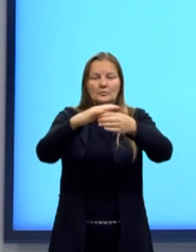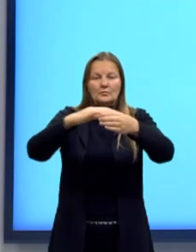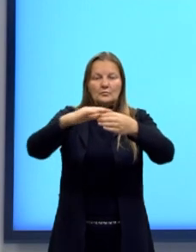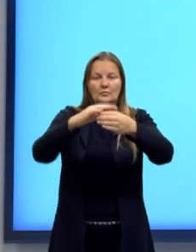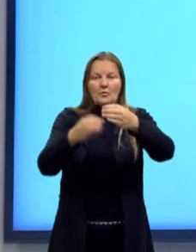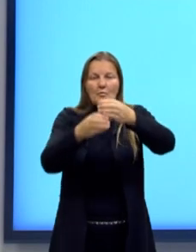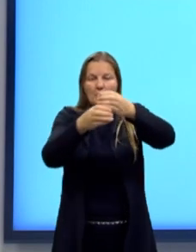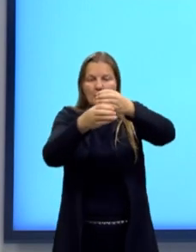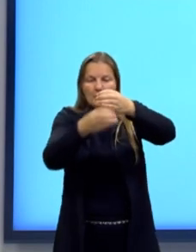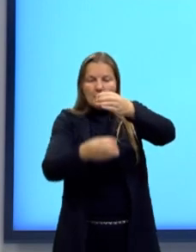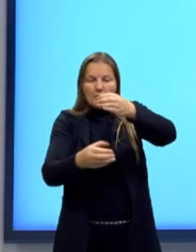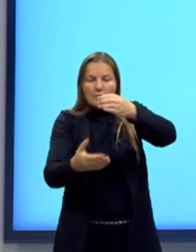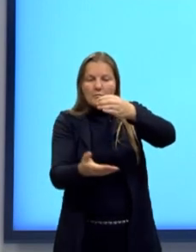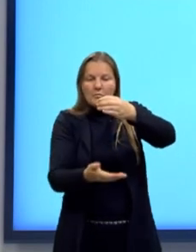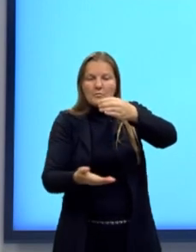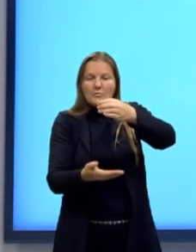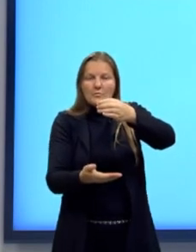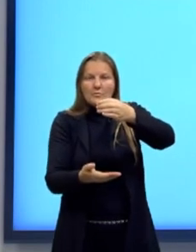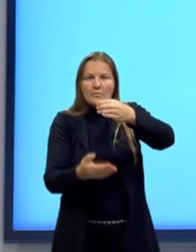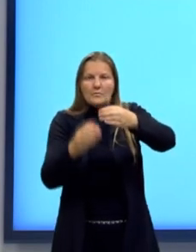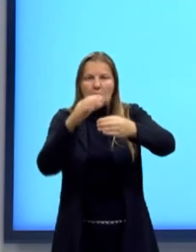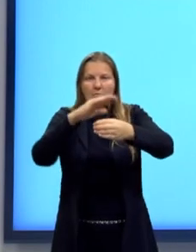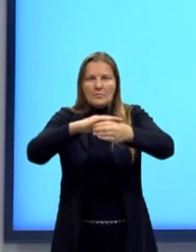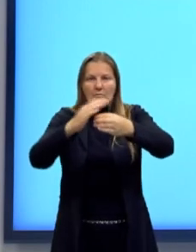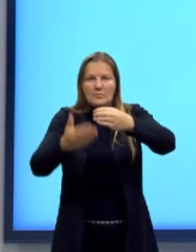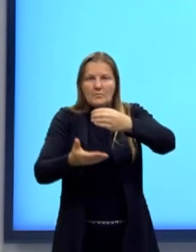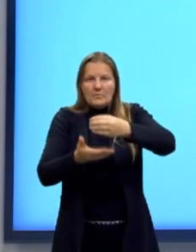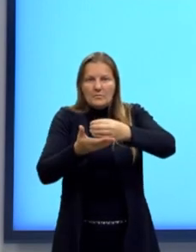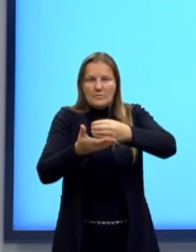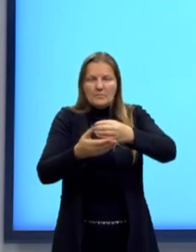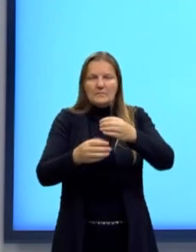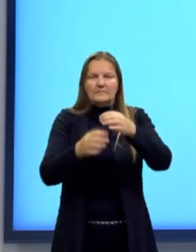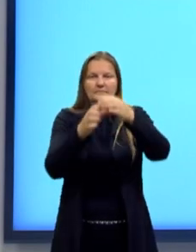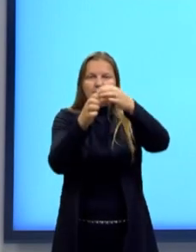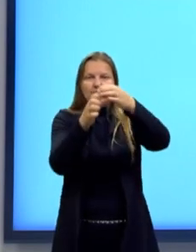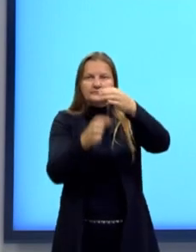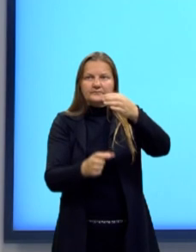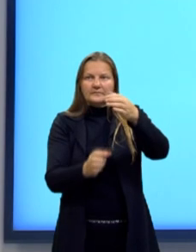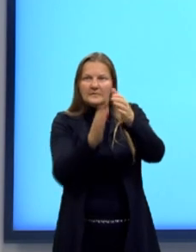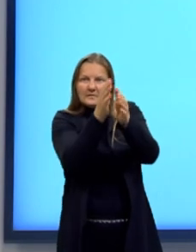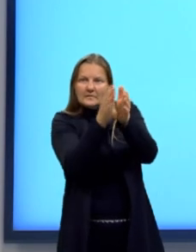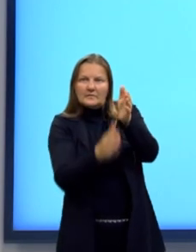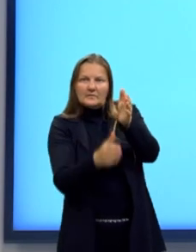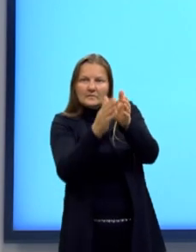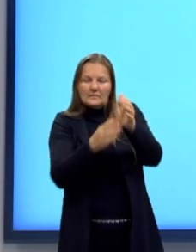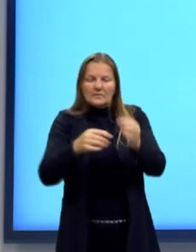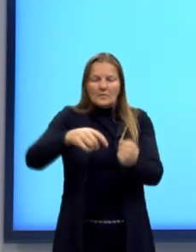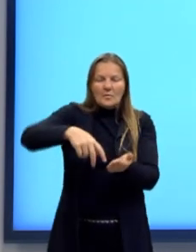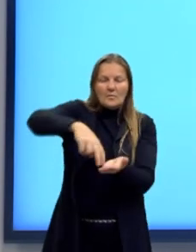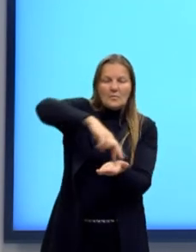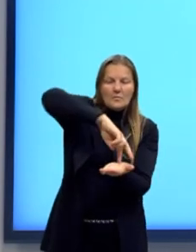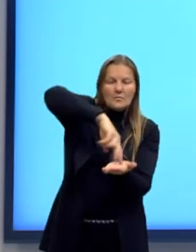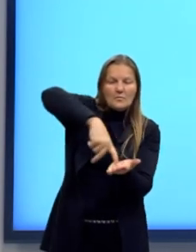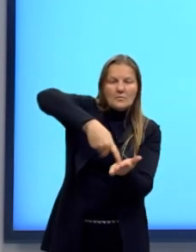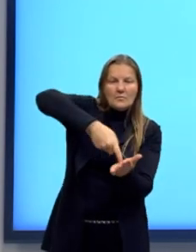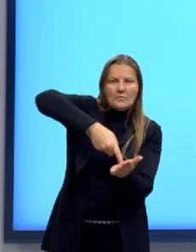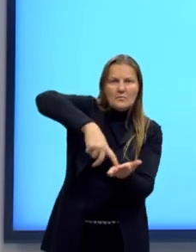sólido de revolução gerada através da rotação de um retângulo em torno de um eixo que